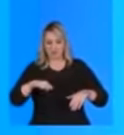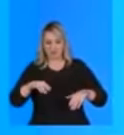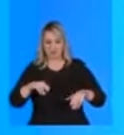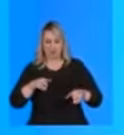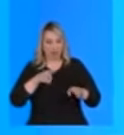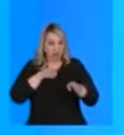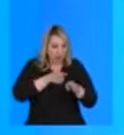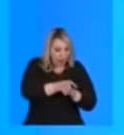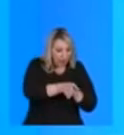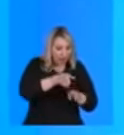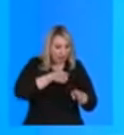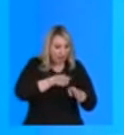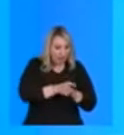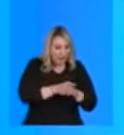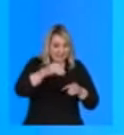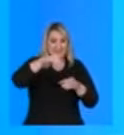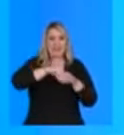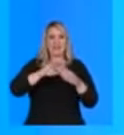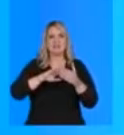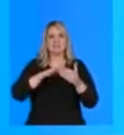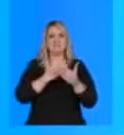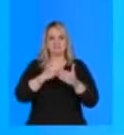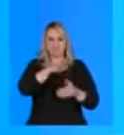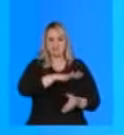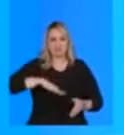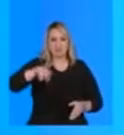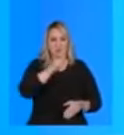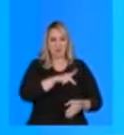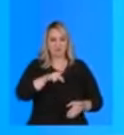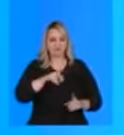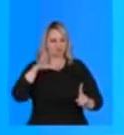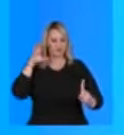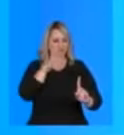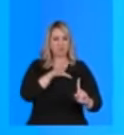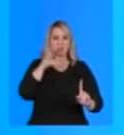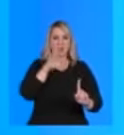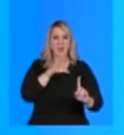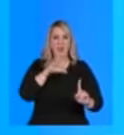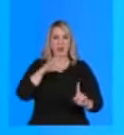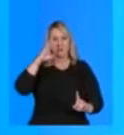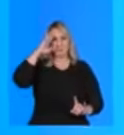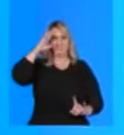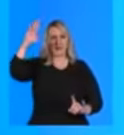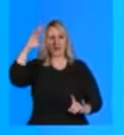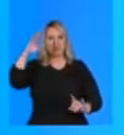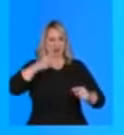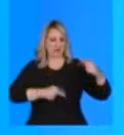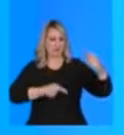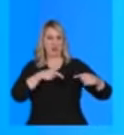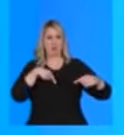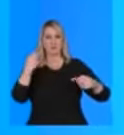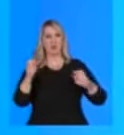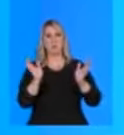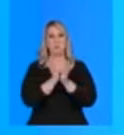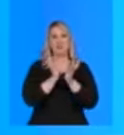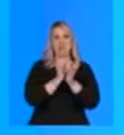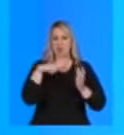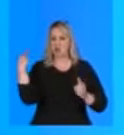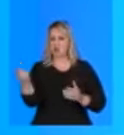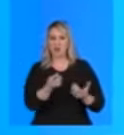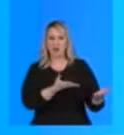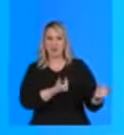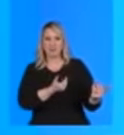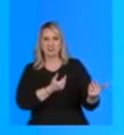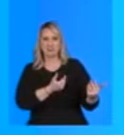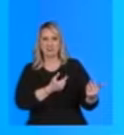doutrinadas dentro de sala de aula por professores que tentam impor a sua preferência político-partidária para os nossos adolescentes